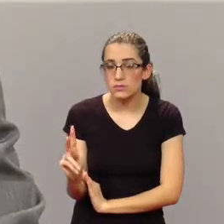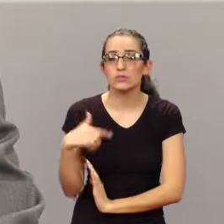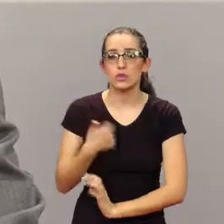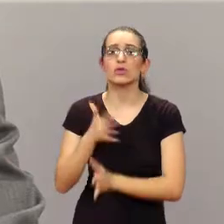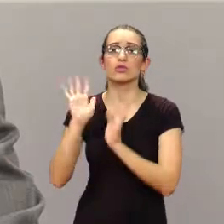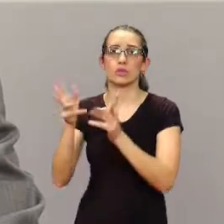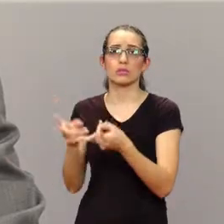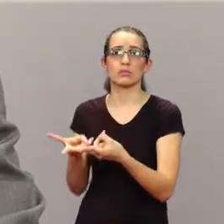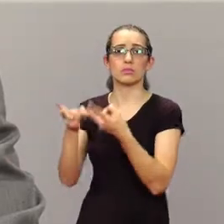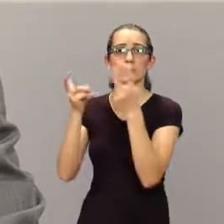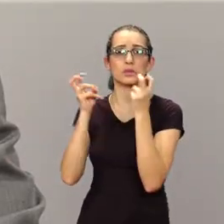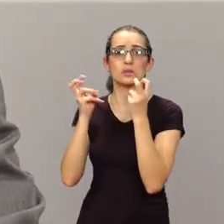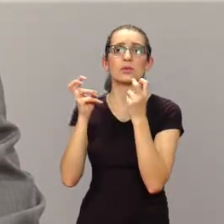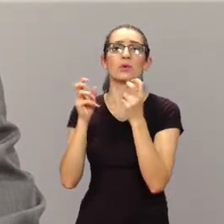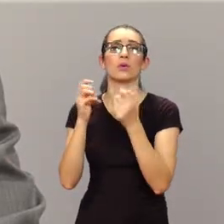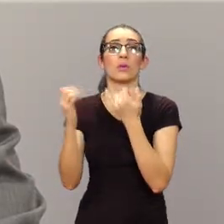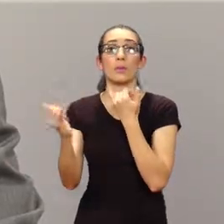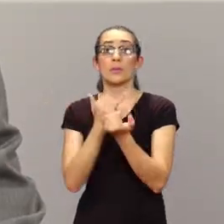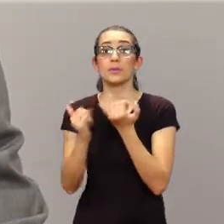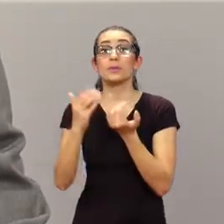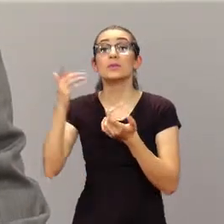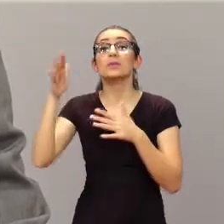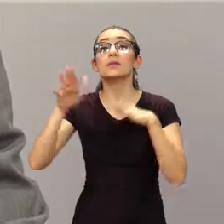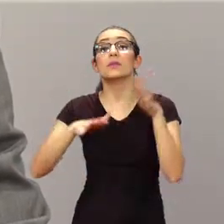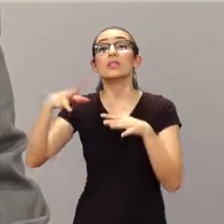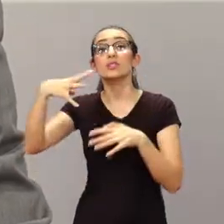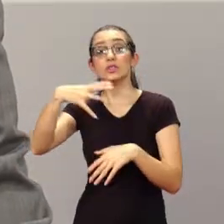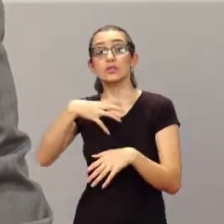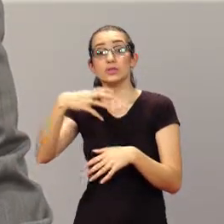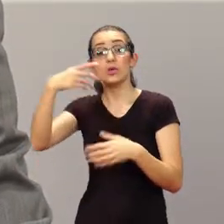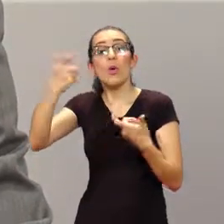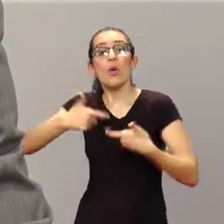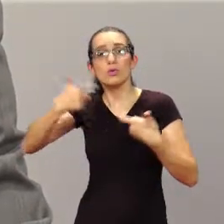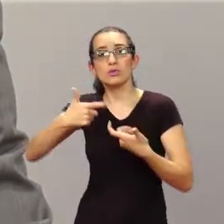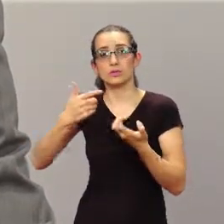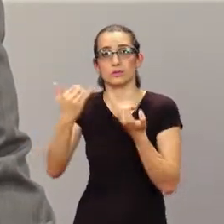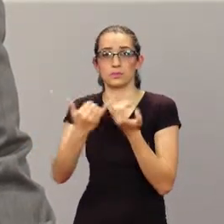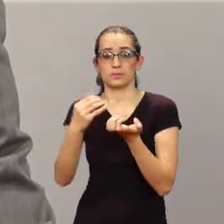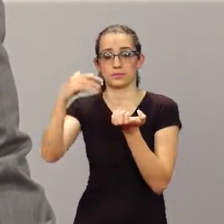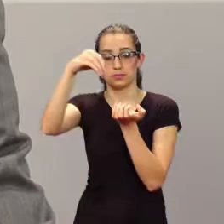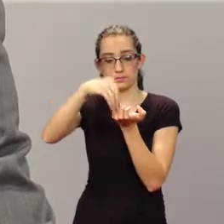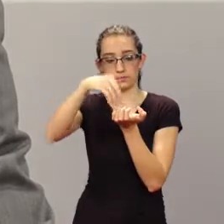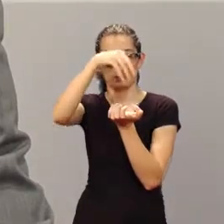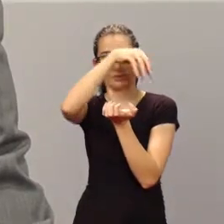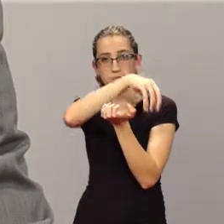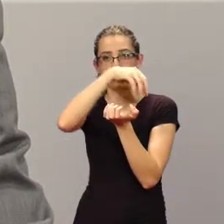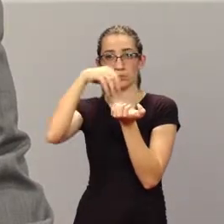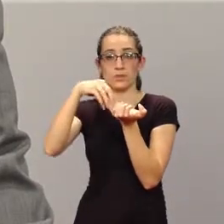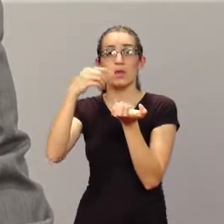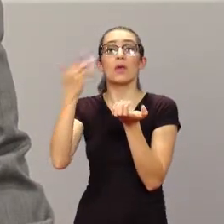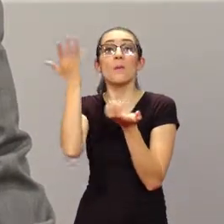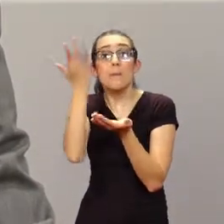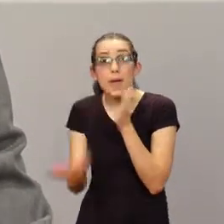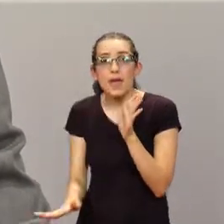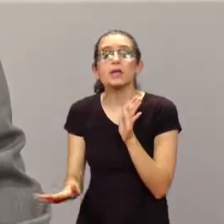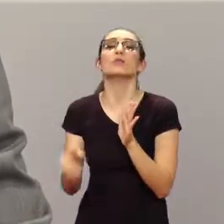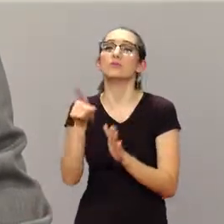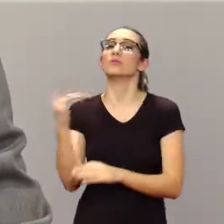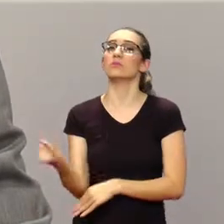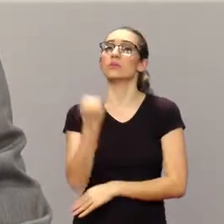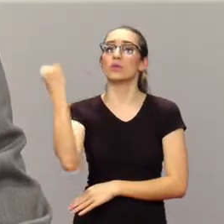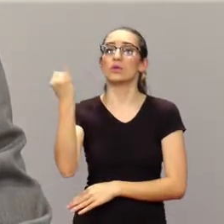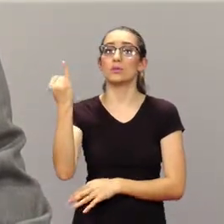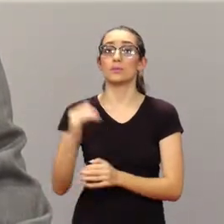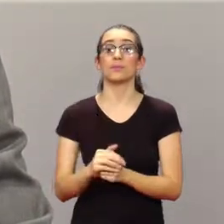gente já conseguiu identificar que a localização da perda dentária dentro da boca é um fator importante. Olha só.